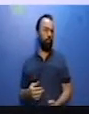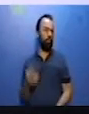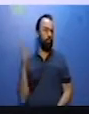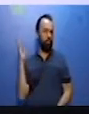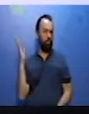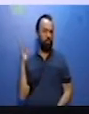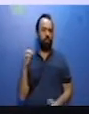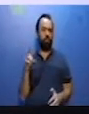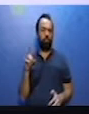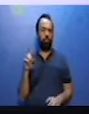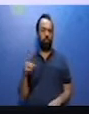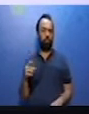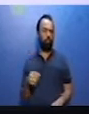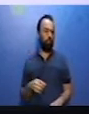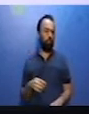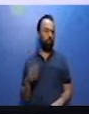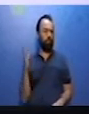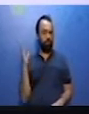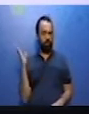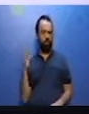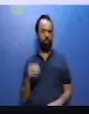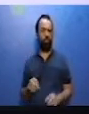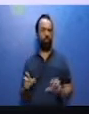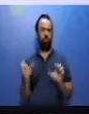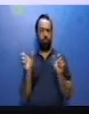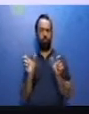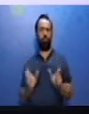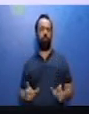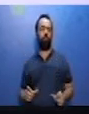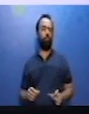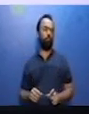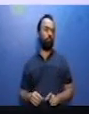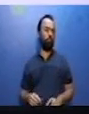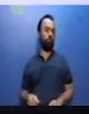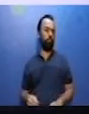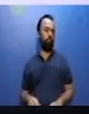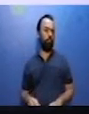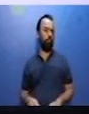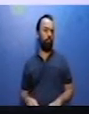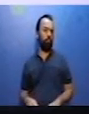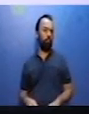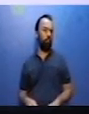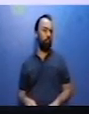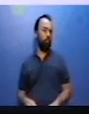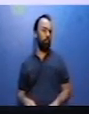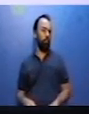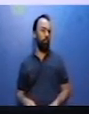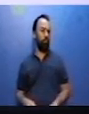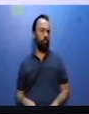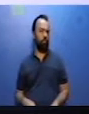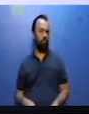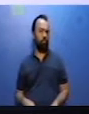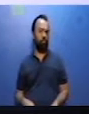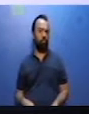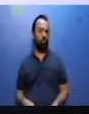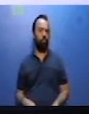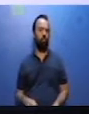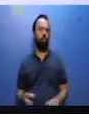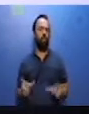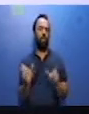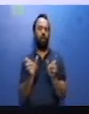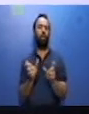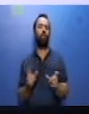matéria mais para frente pela facturação com um pouco limitada ela se limita mais para